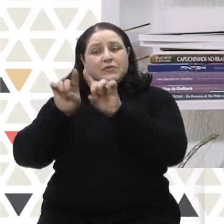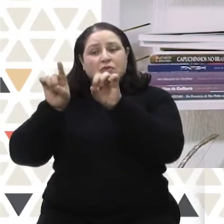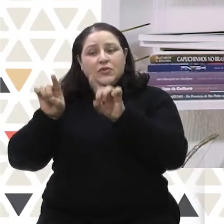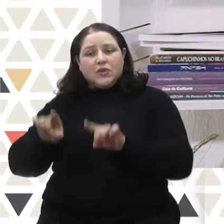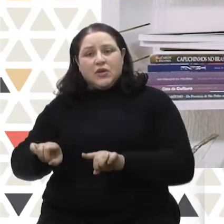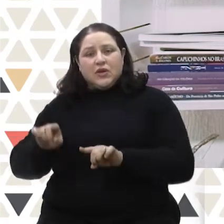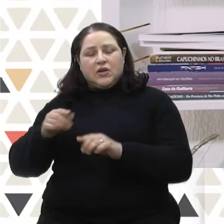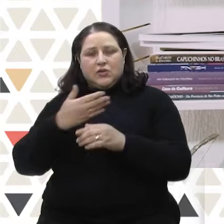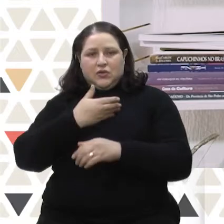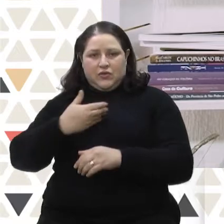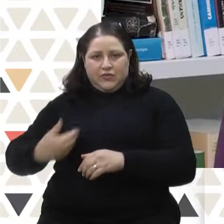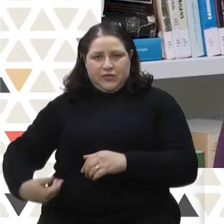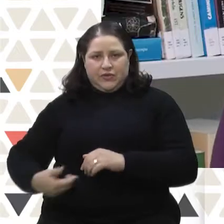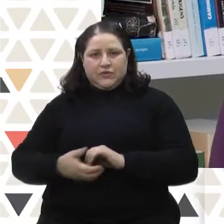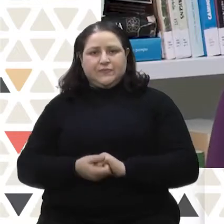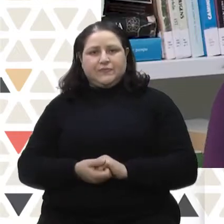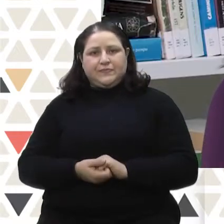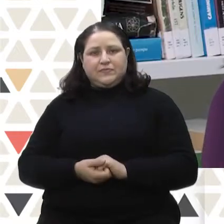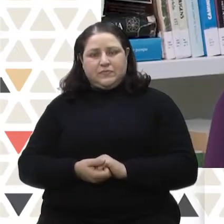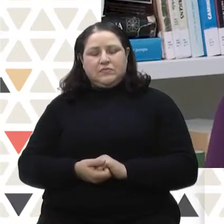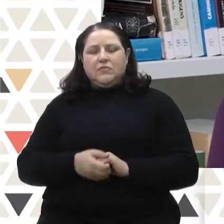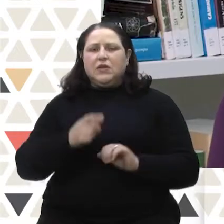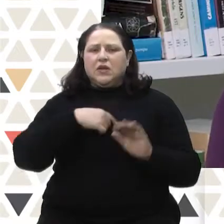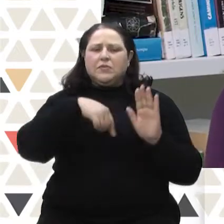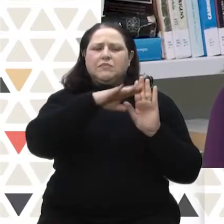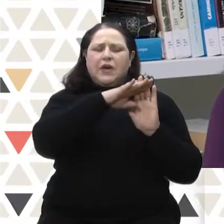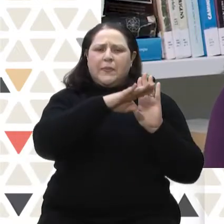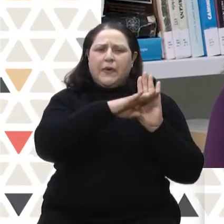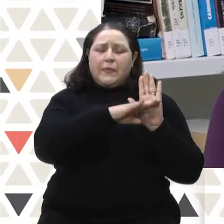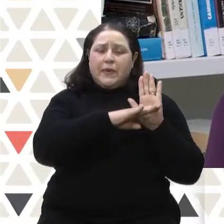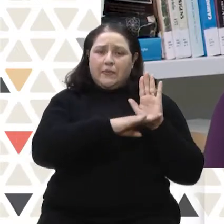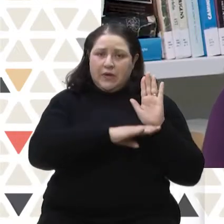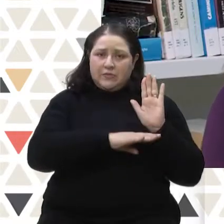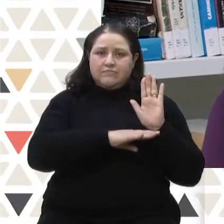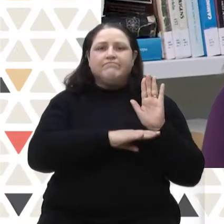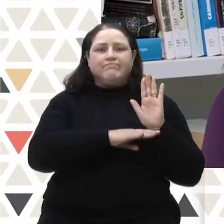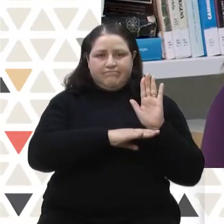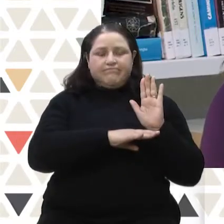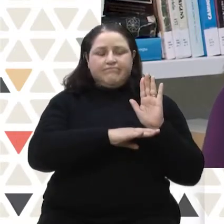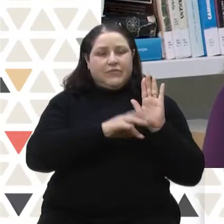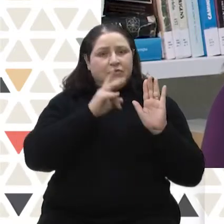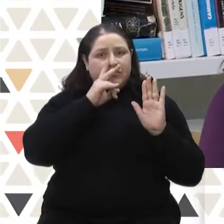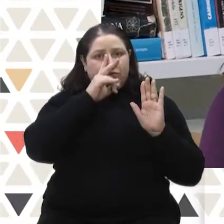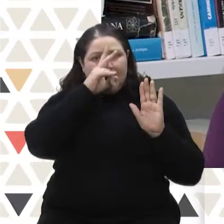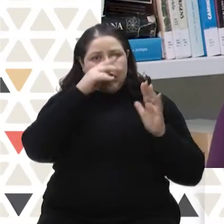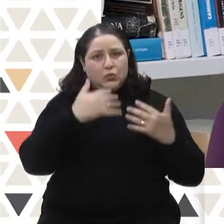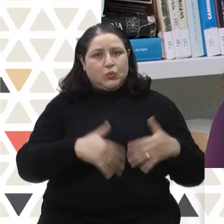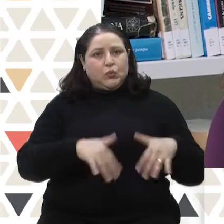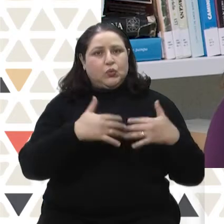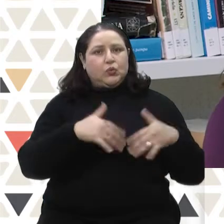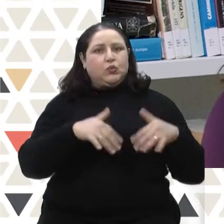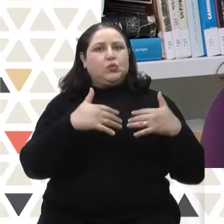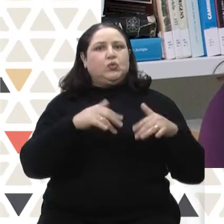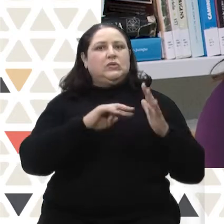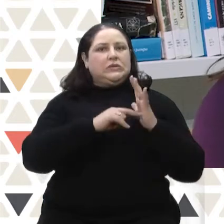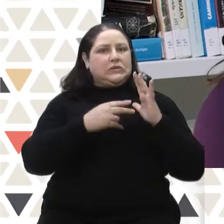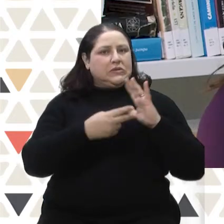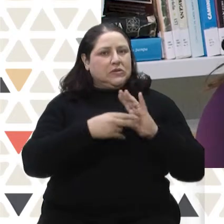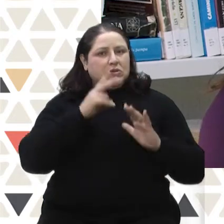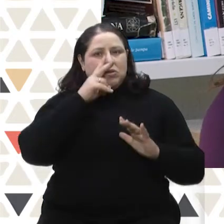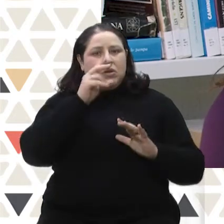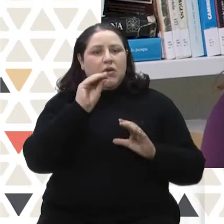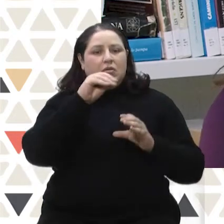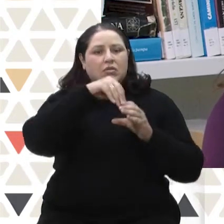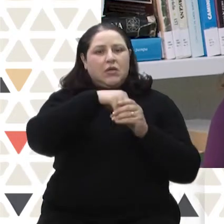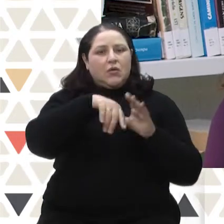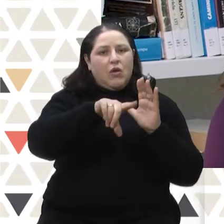também os funcionários públicos. Então, esse rol que o Código Eleitoral apresenta, ele é um rol significativo. O que isso quer dizer? Ele é bem